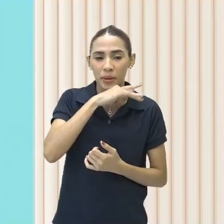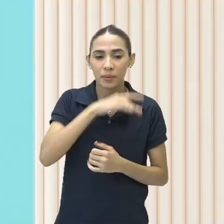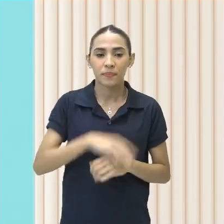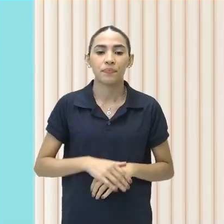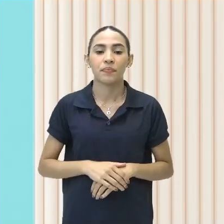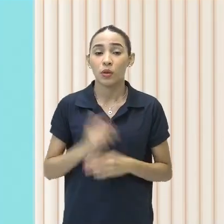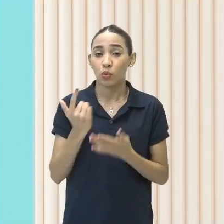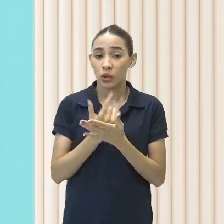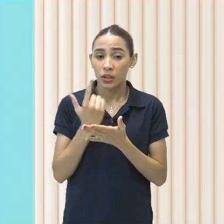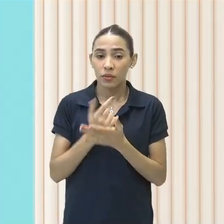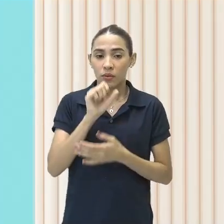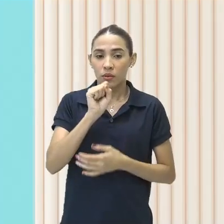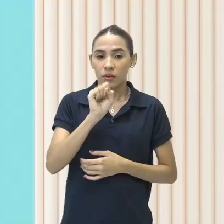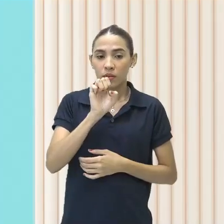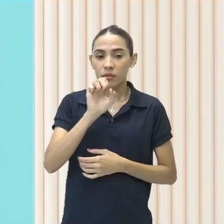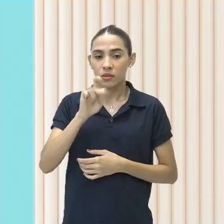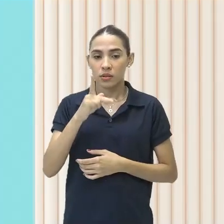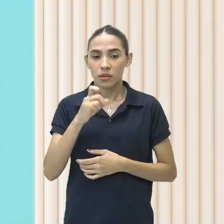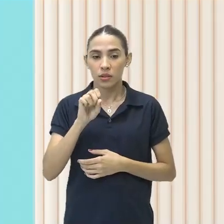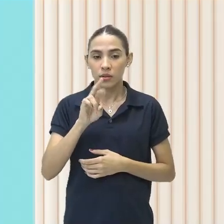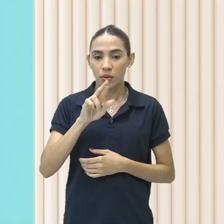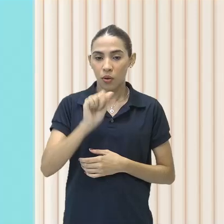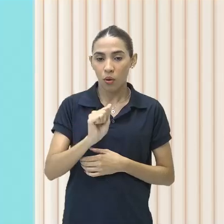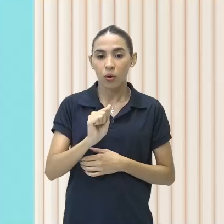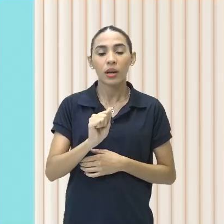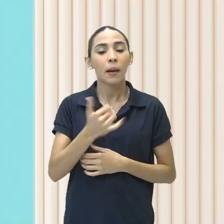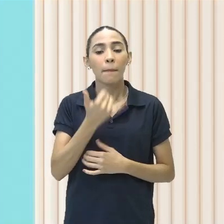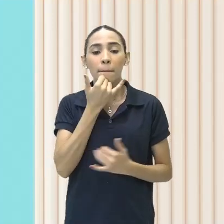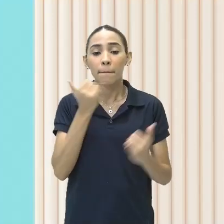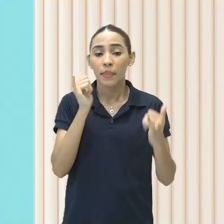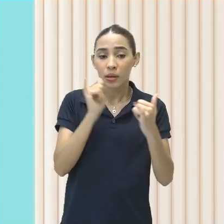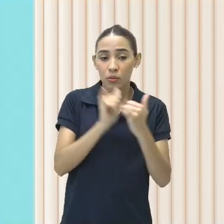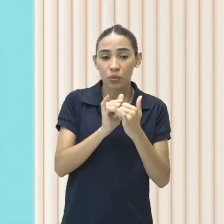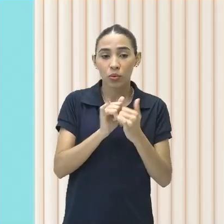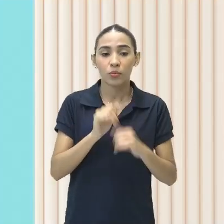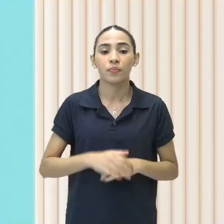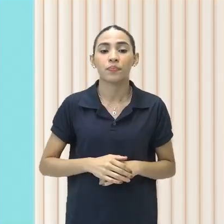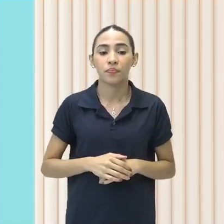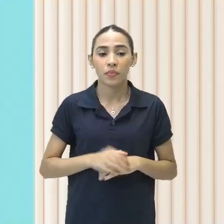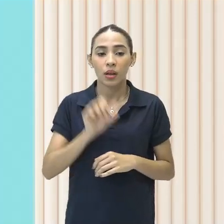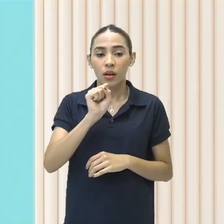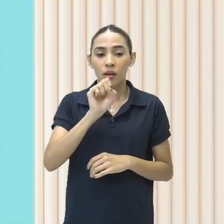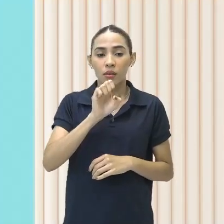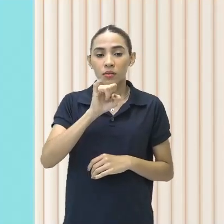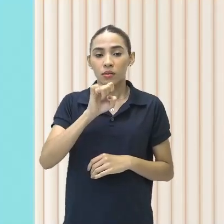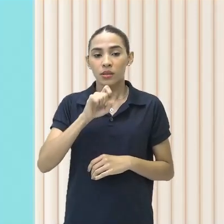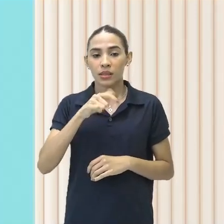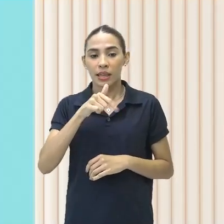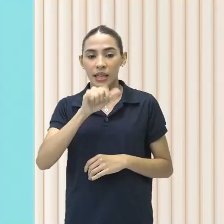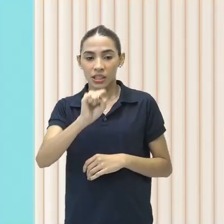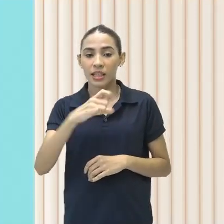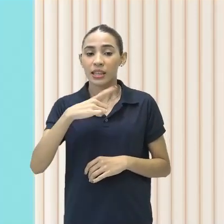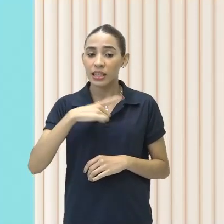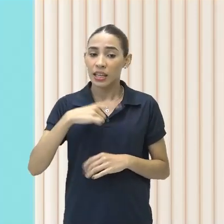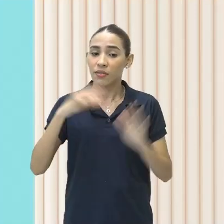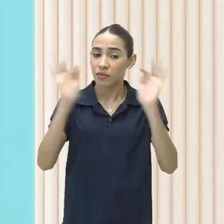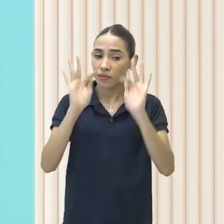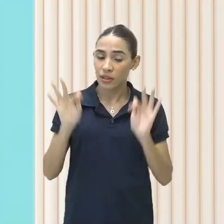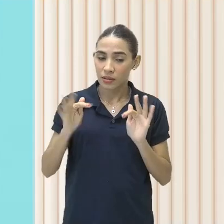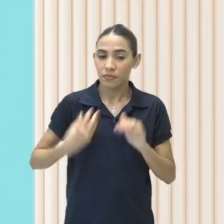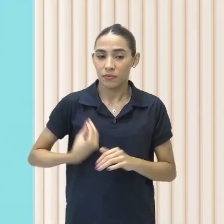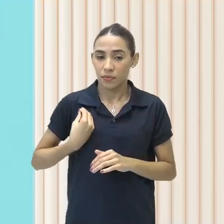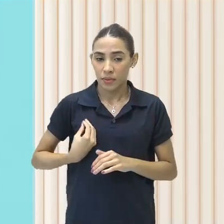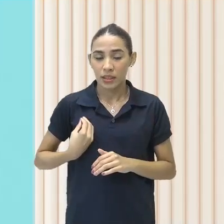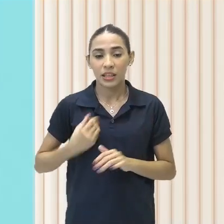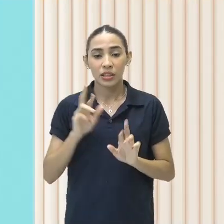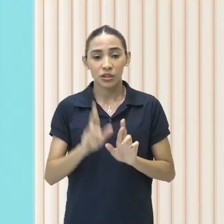comentar, né? Então, a senhora perdoou e o Seixas teve um final feliz, o que a pobre Lúcia não pôde.